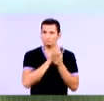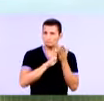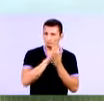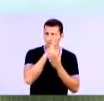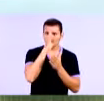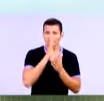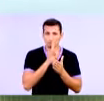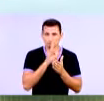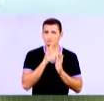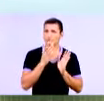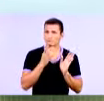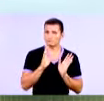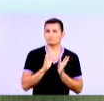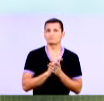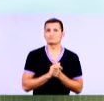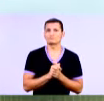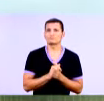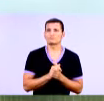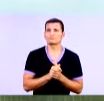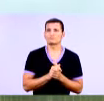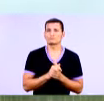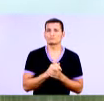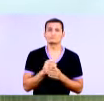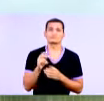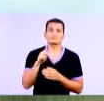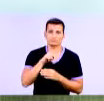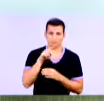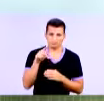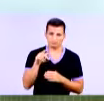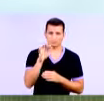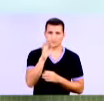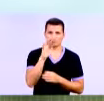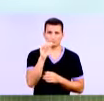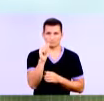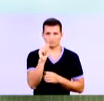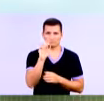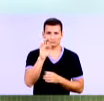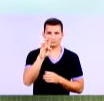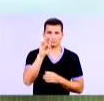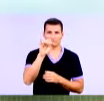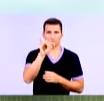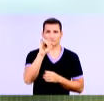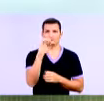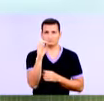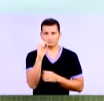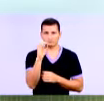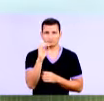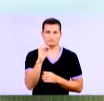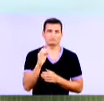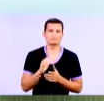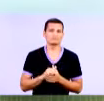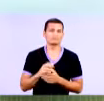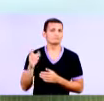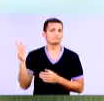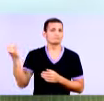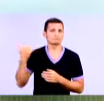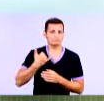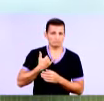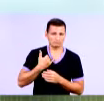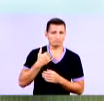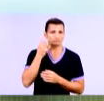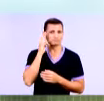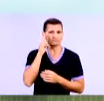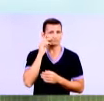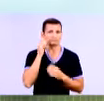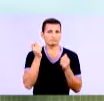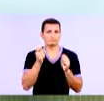sem atribuir créditos. O professor Fábio, aqui quando nós estávamos no momento do intervalo, me lembrou sobre a possibilidade de